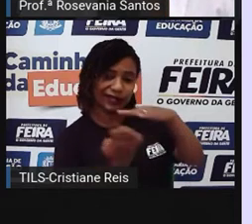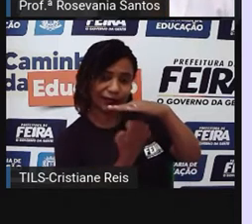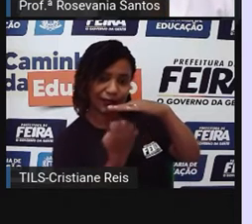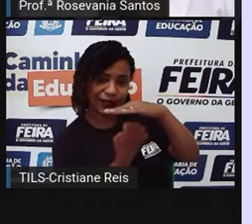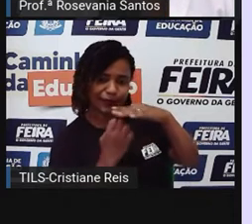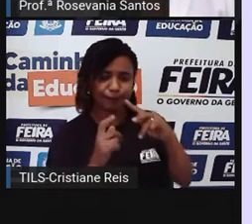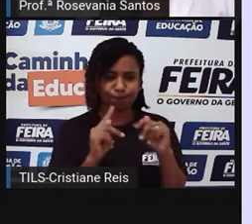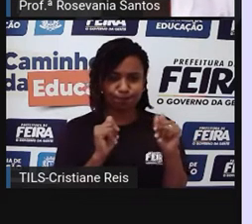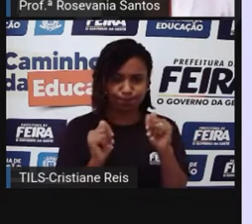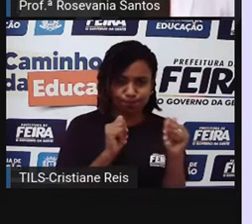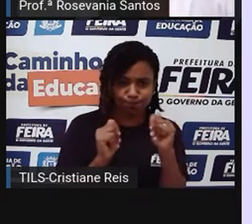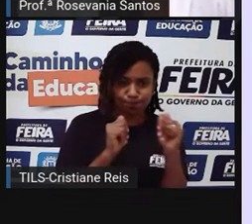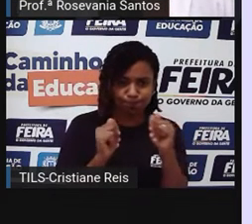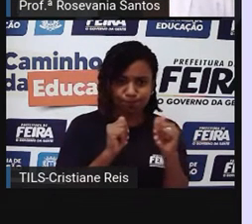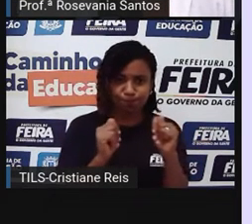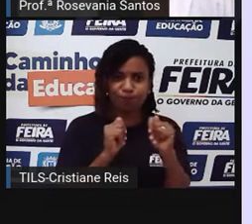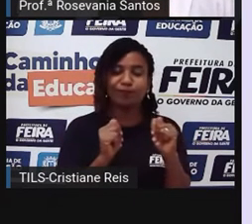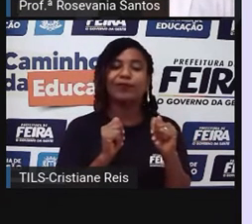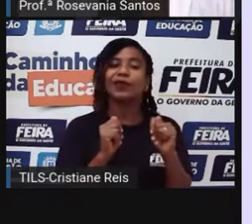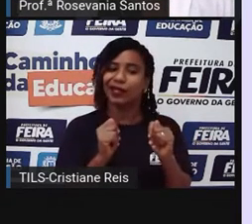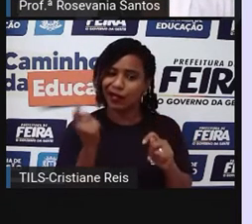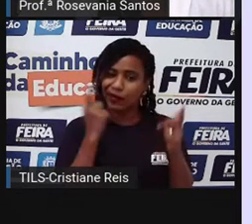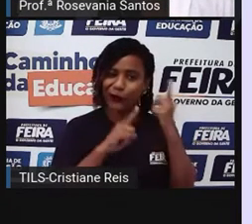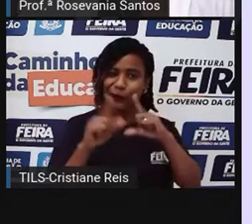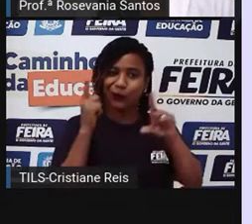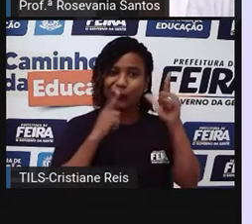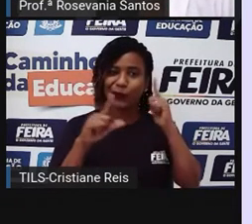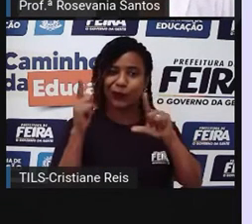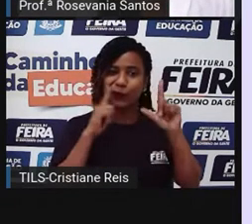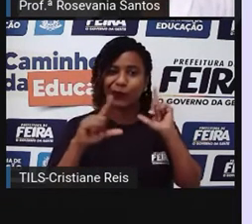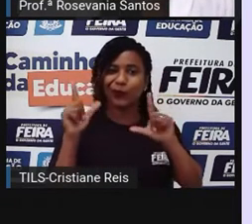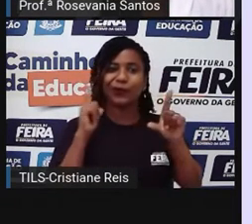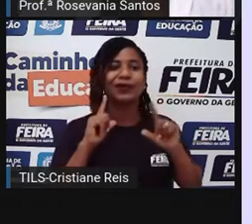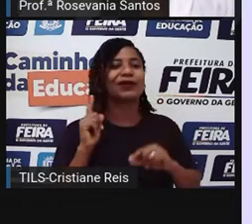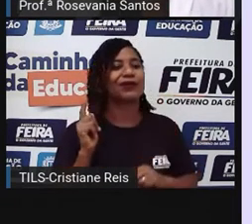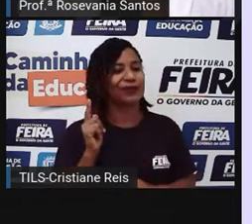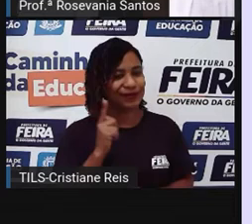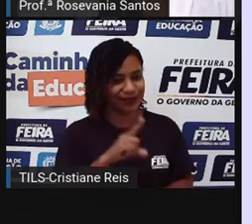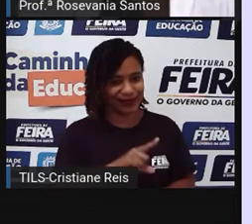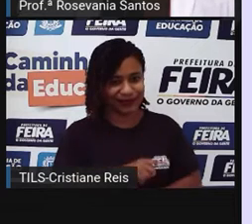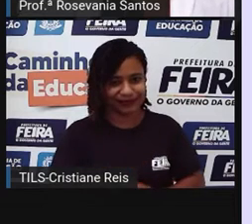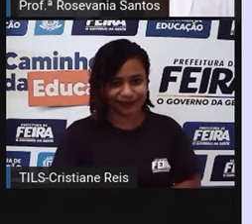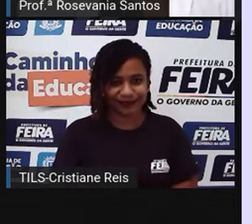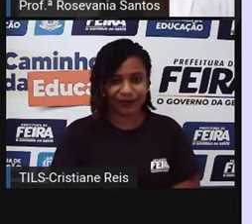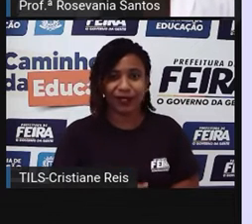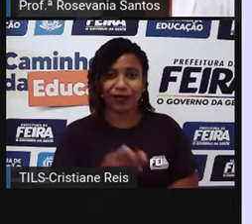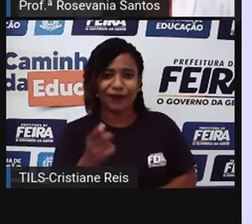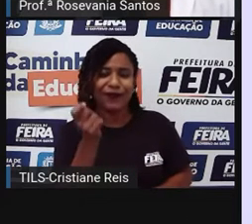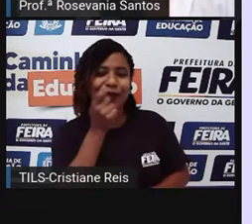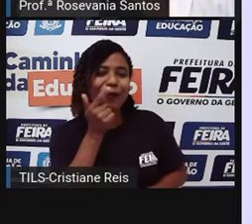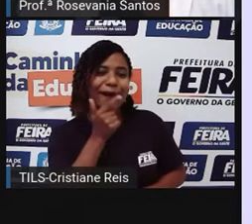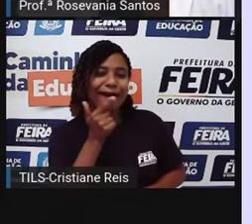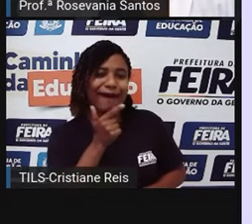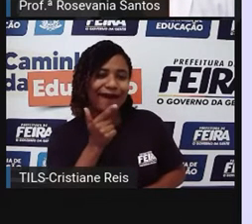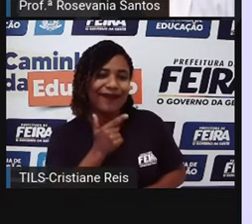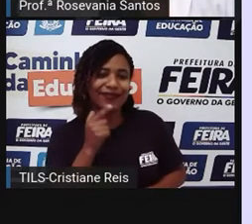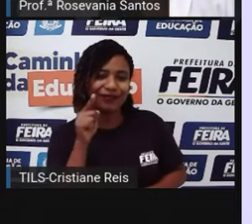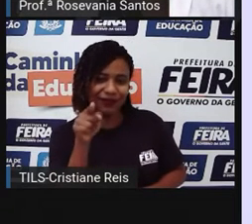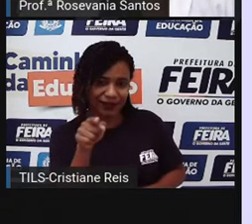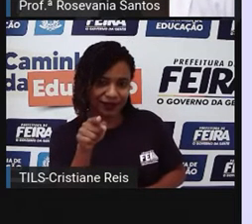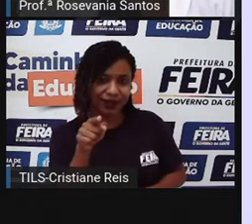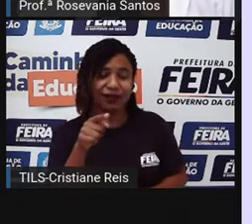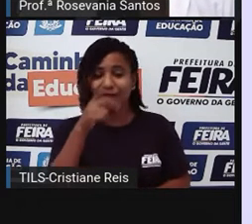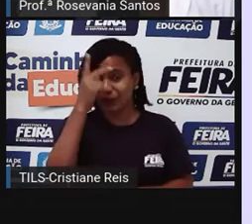nos seus produtos, né? E aí a charge chama bastante atenção disso, né? Os trabalhadores, os pobres ali